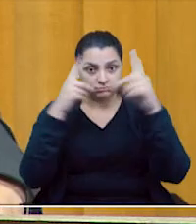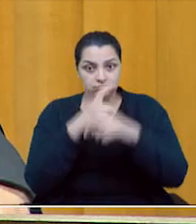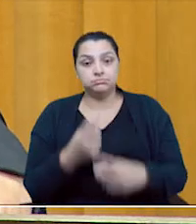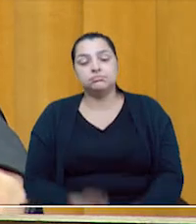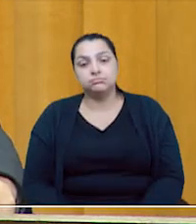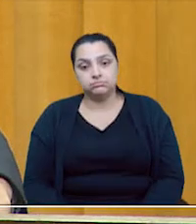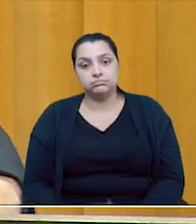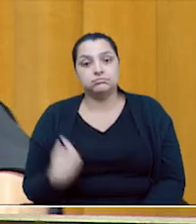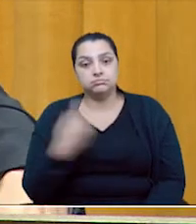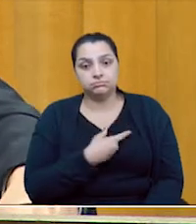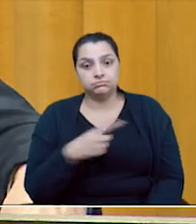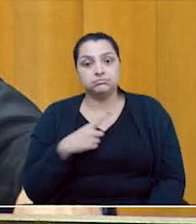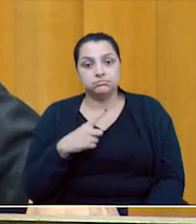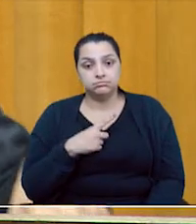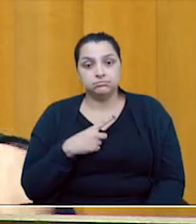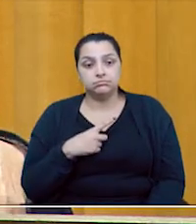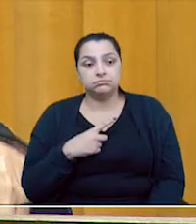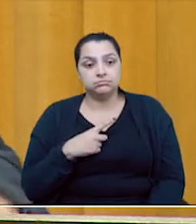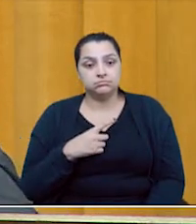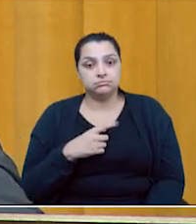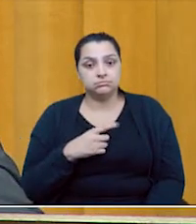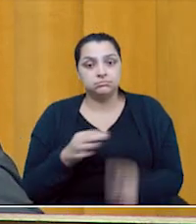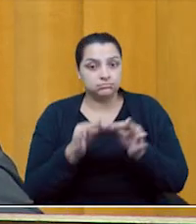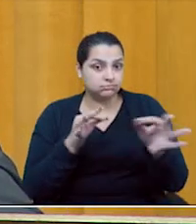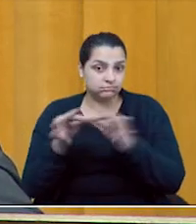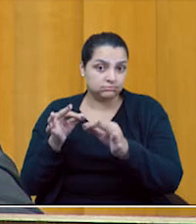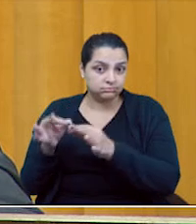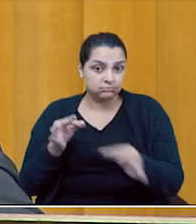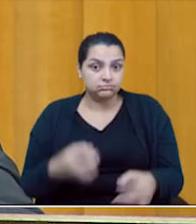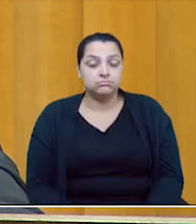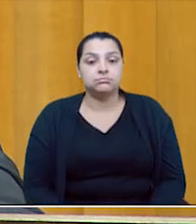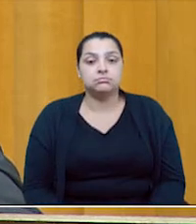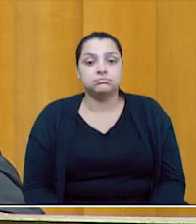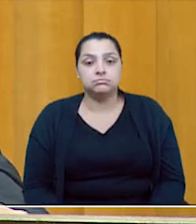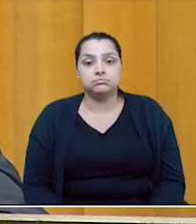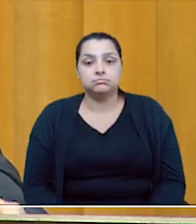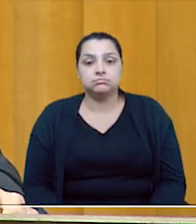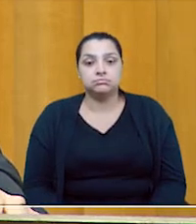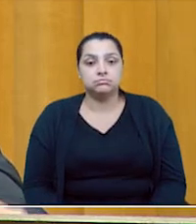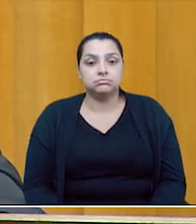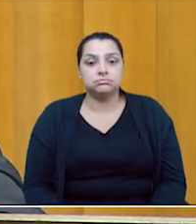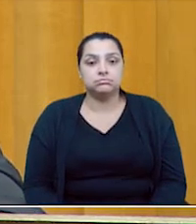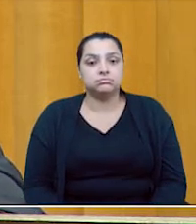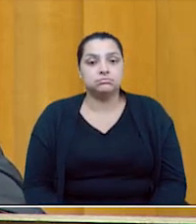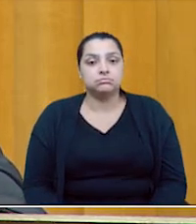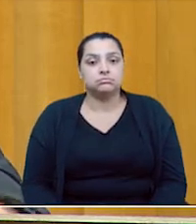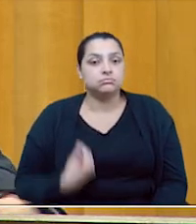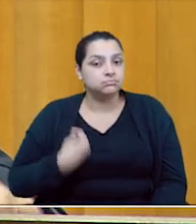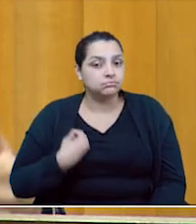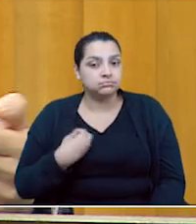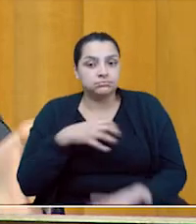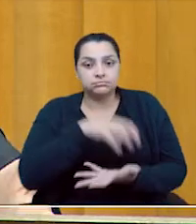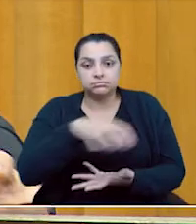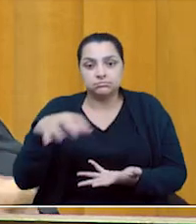nos mais distantes rincões do país que estão muito longe das sedes, têm estruturas urbanas muito pequenas, estão